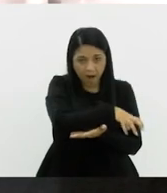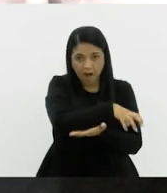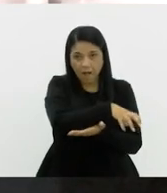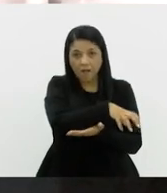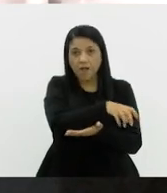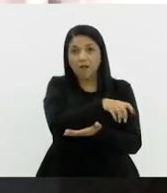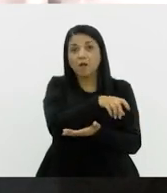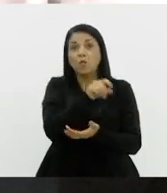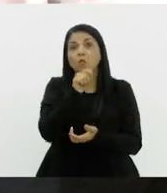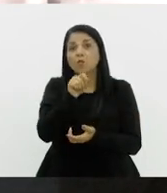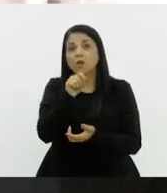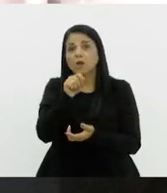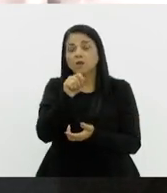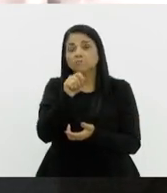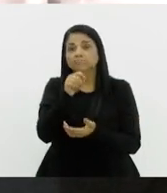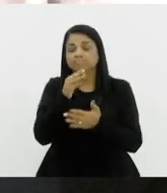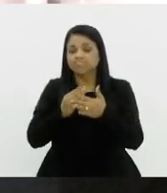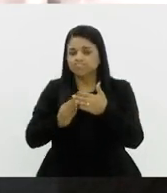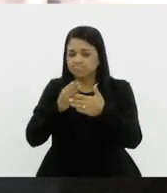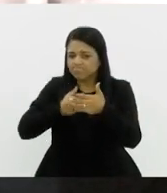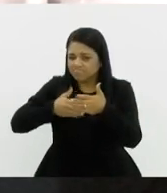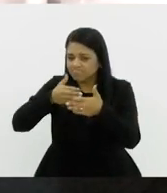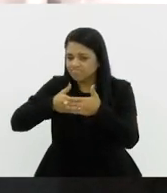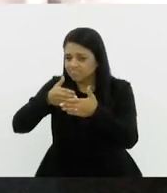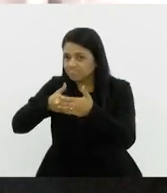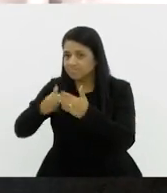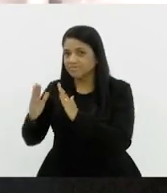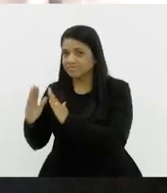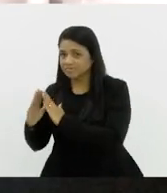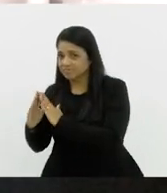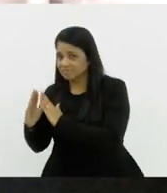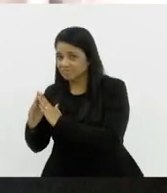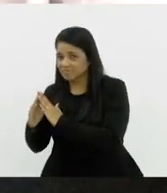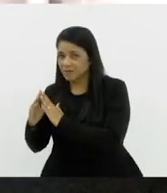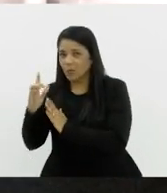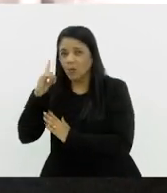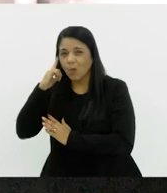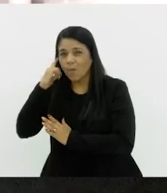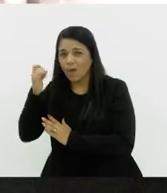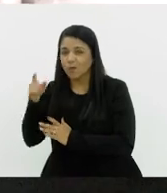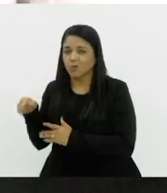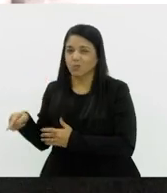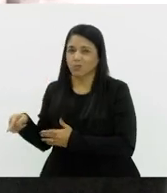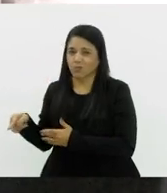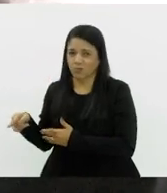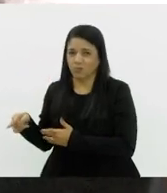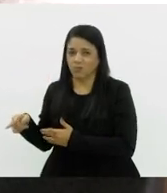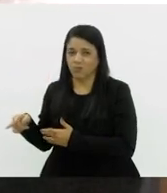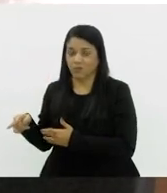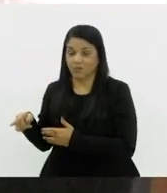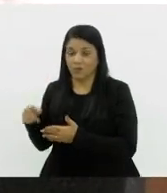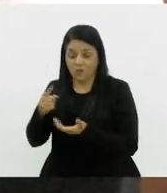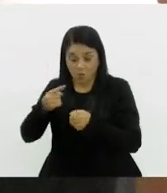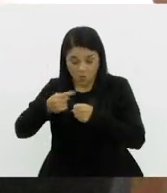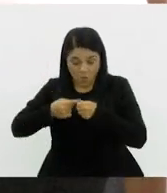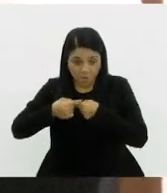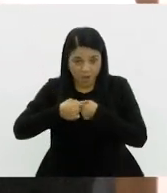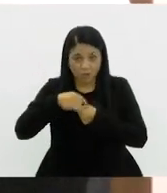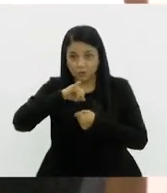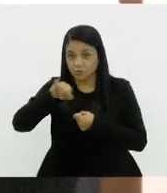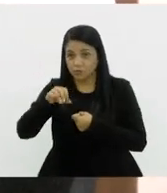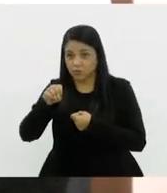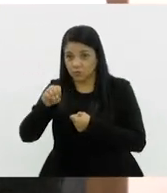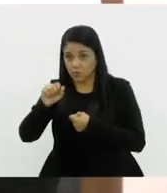para você restringir em áreas residenciais a perturbação da tranquilidade. Esses bairros do Juá,